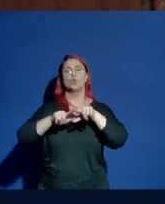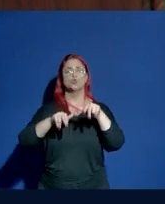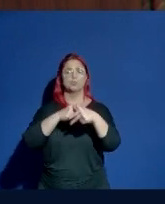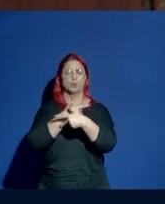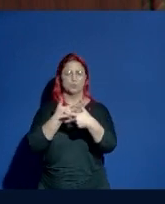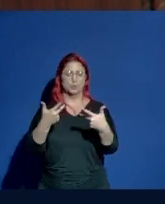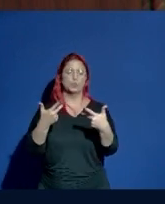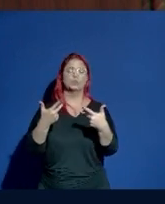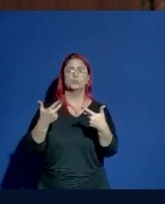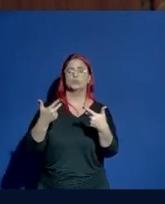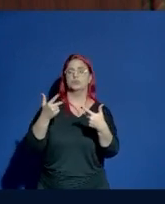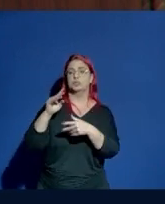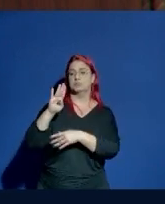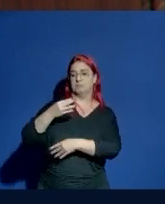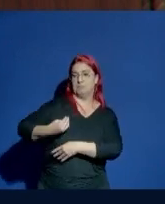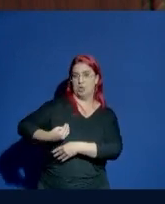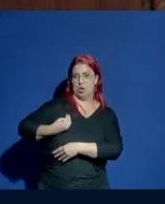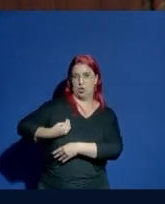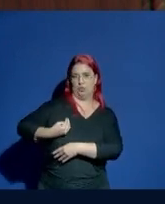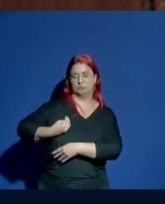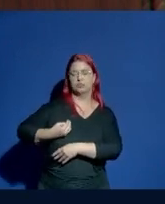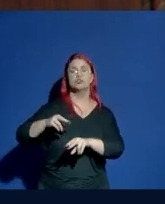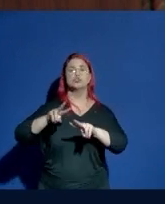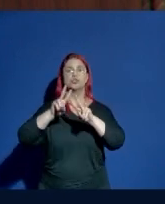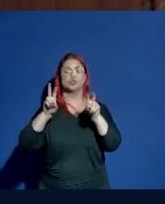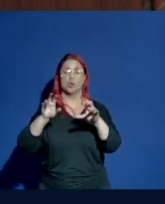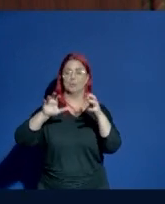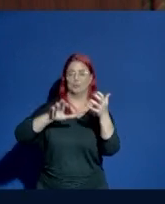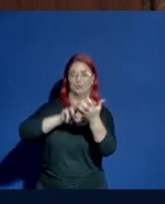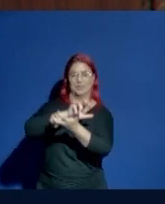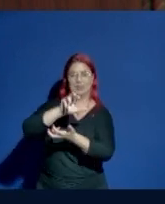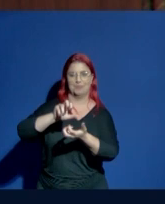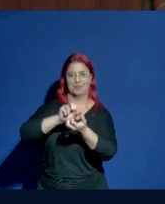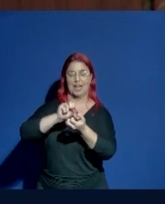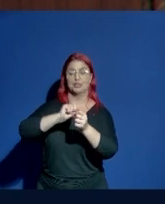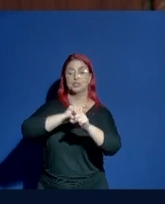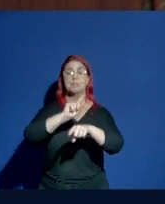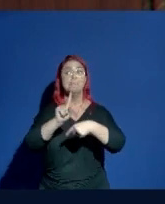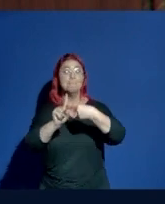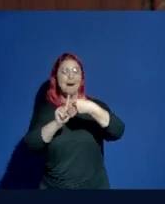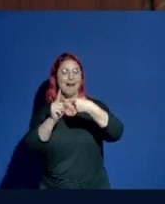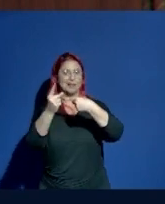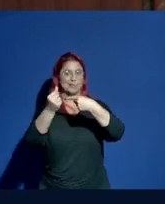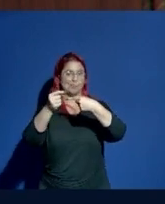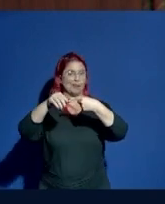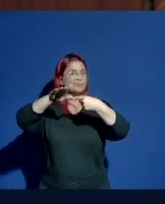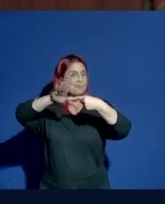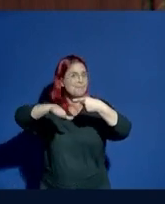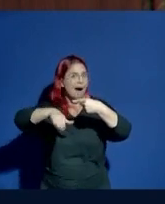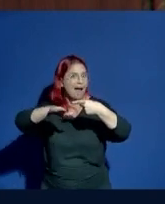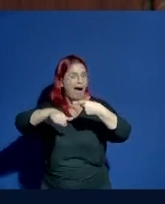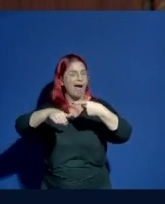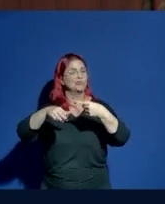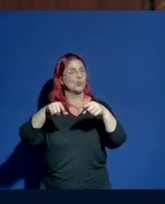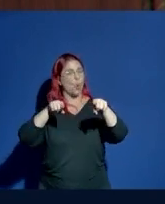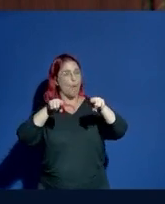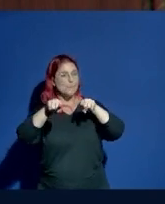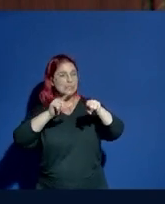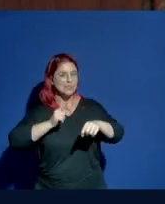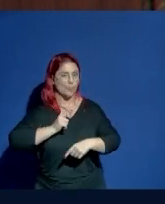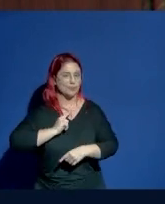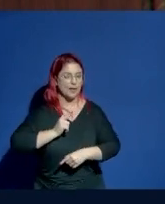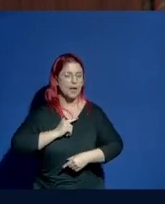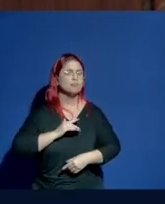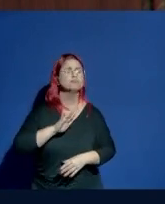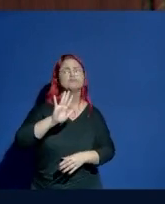entregar produtividade com esse apelo de sustentabilidade e também num preço competitivo, eu queria